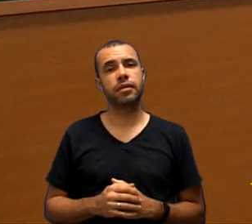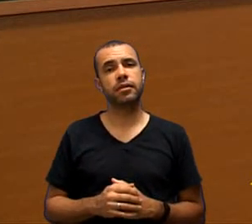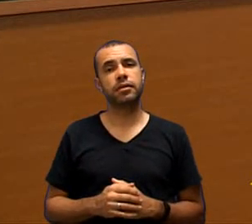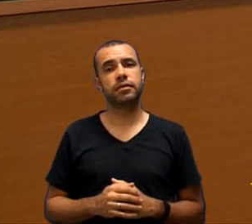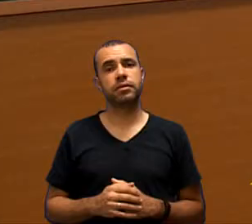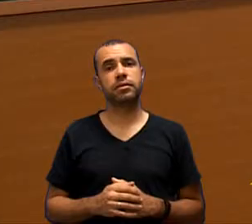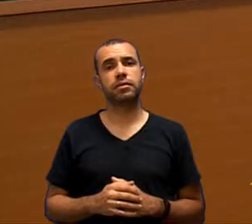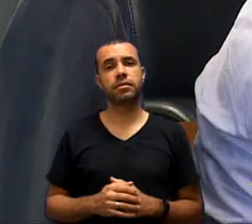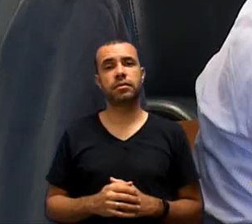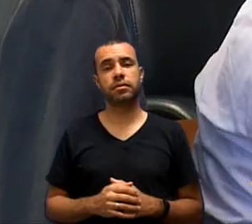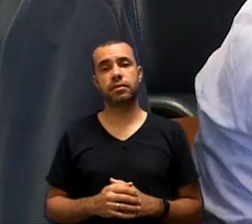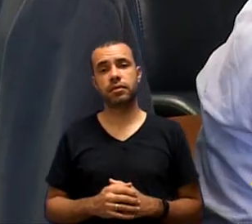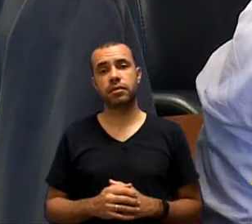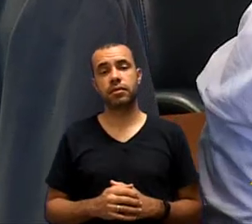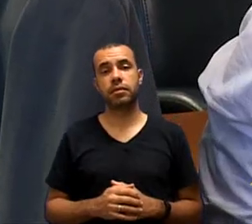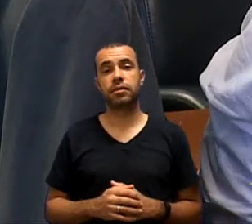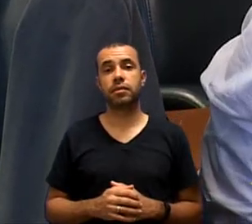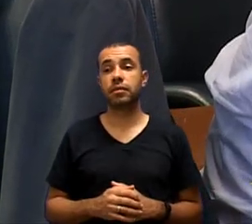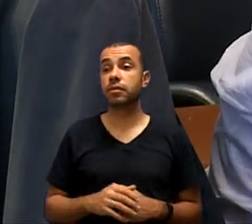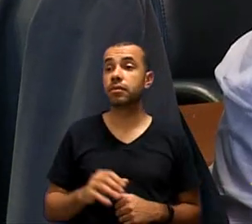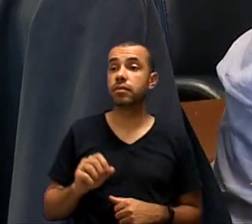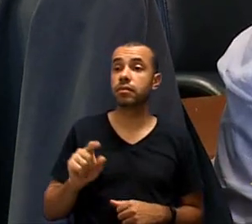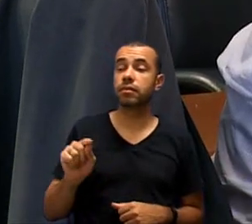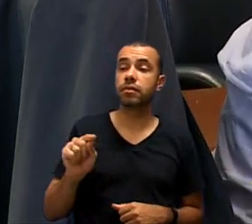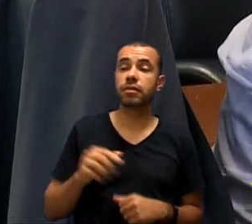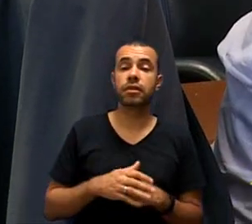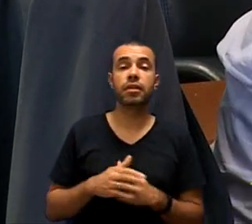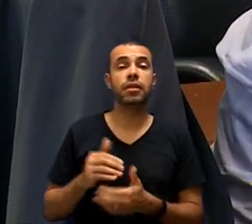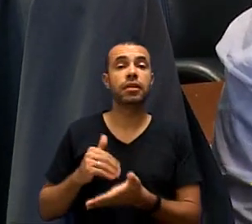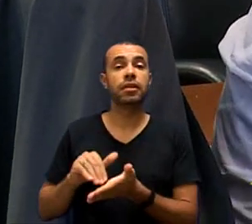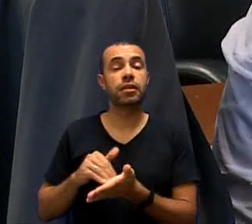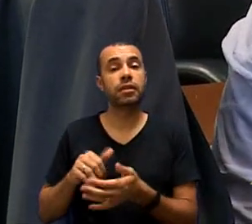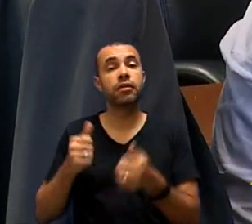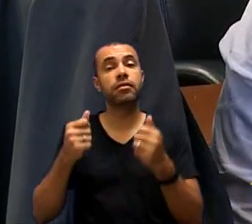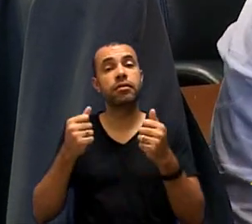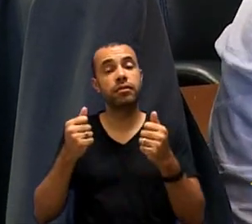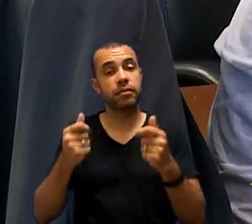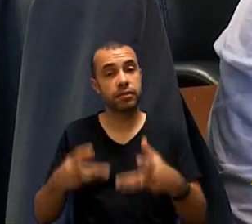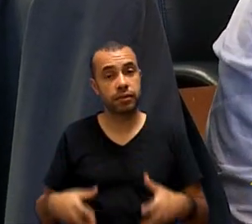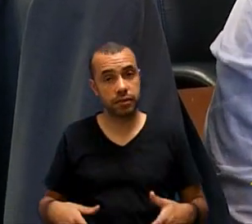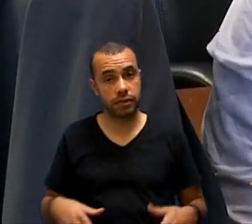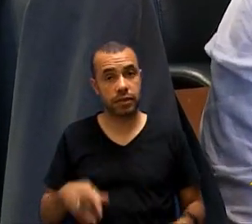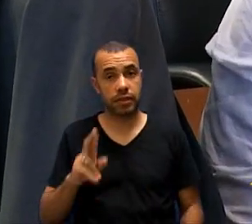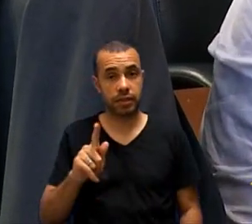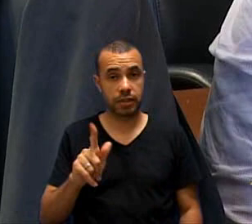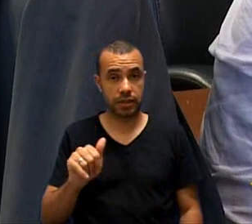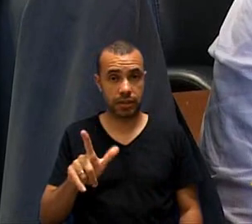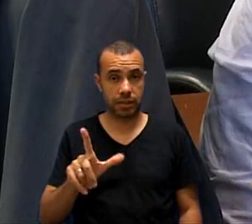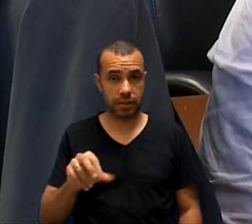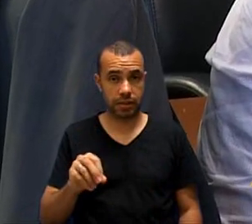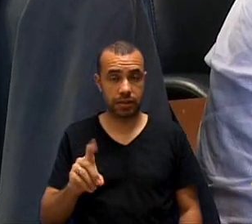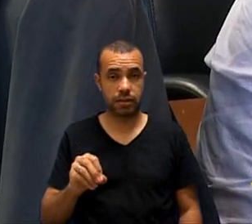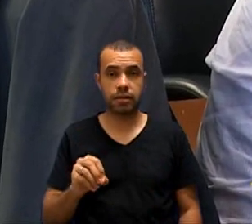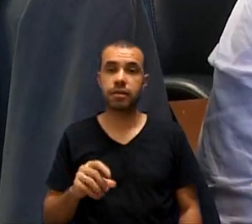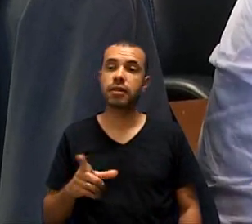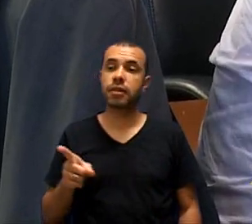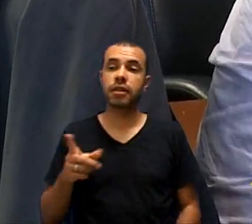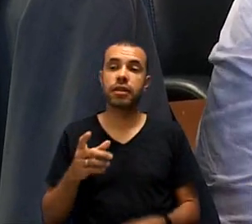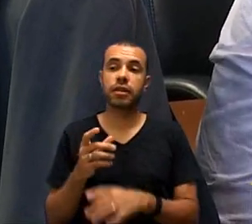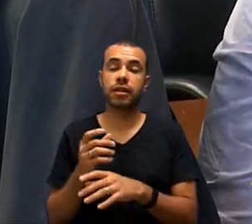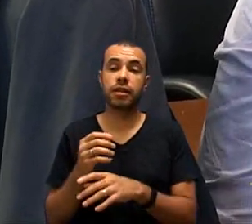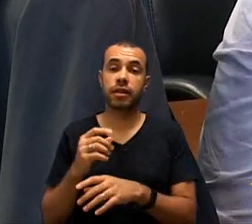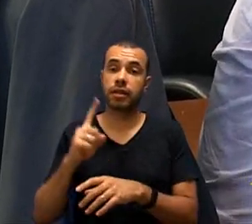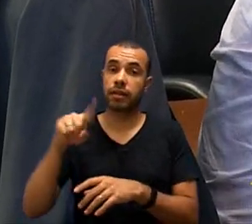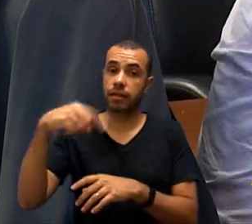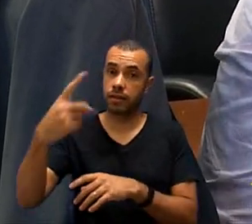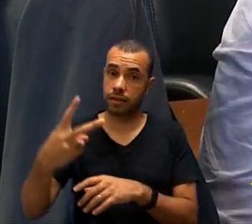essa já secretário, tá... ele está falando, o secretário Regalado está falando, então, que o saldo de desapropriações para 2020, o que